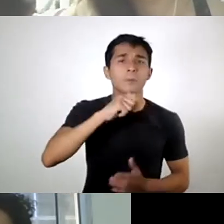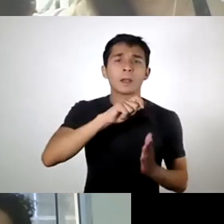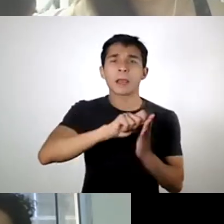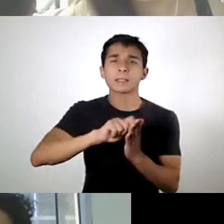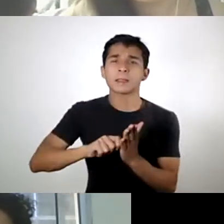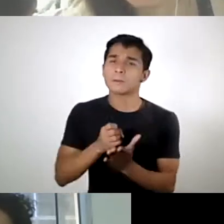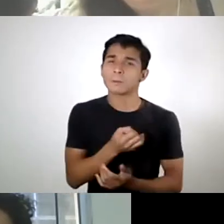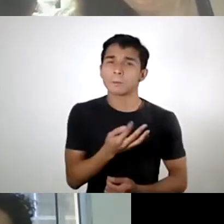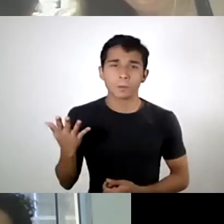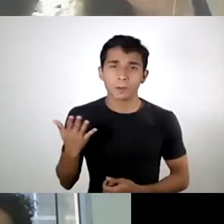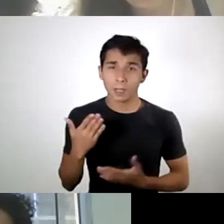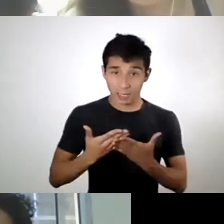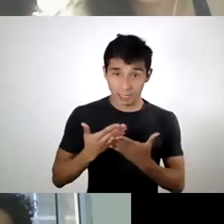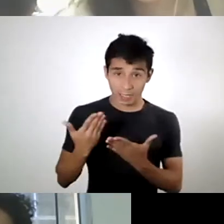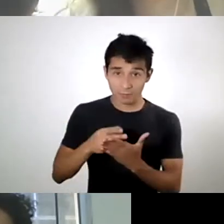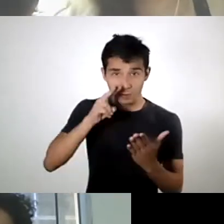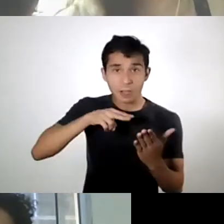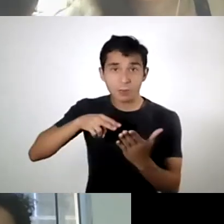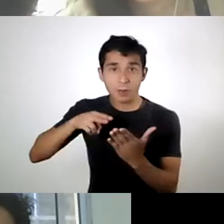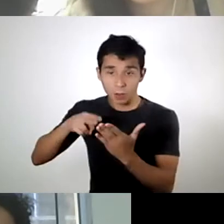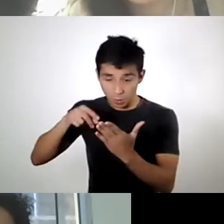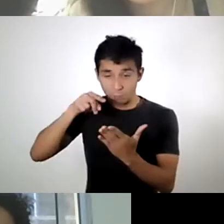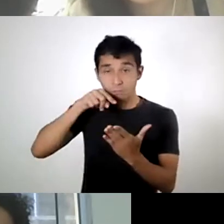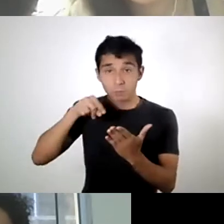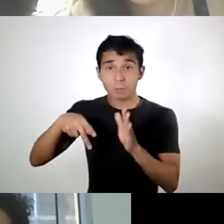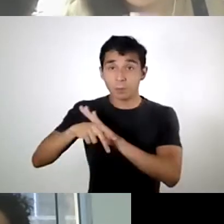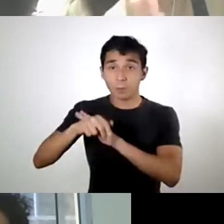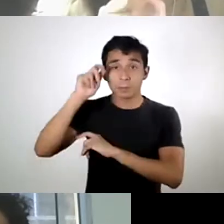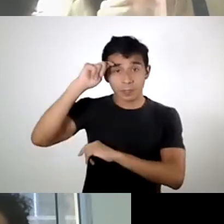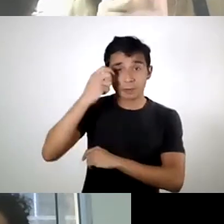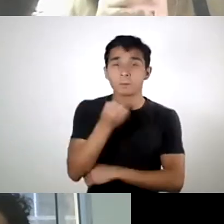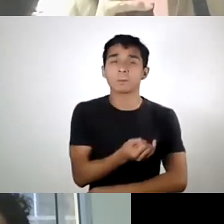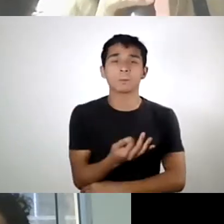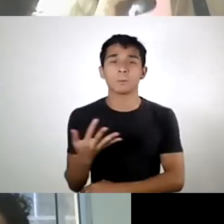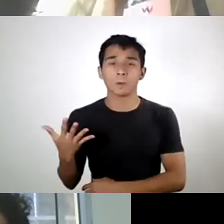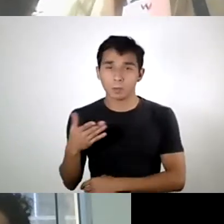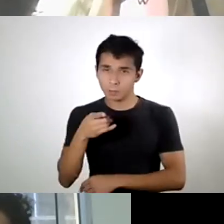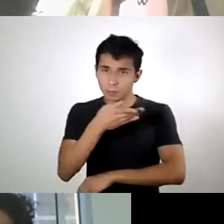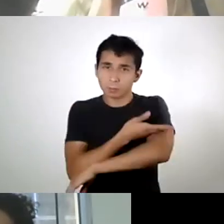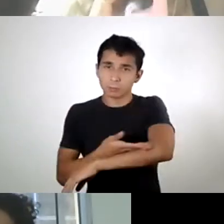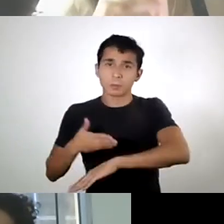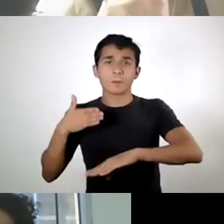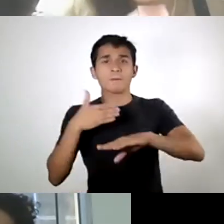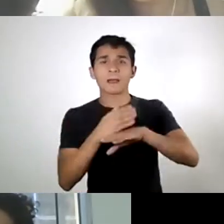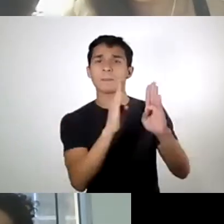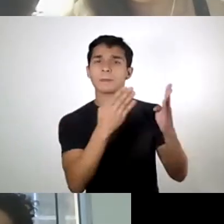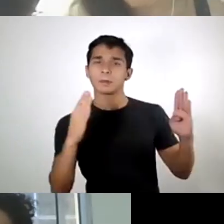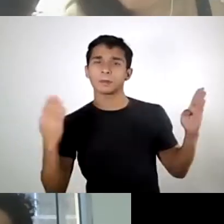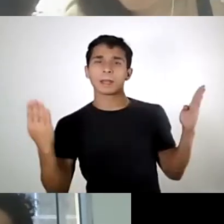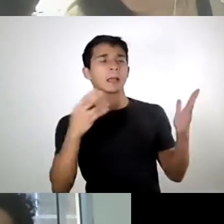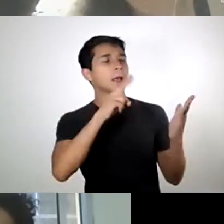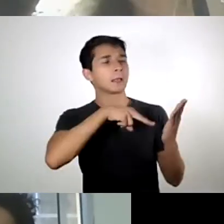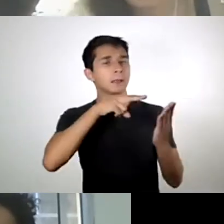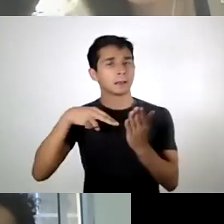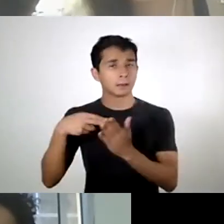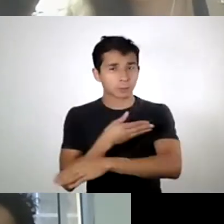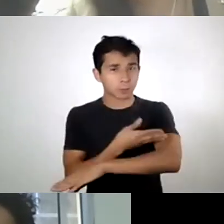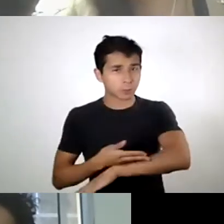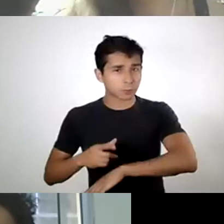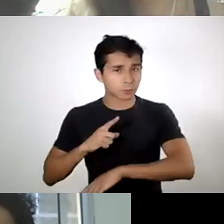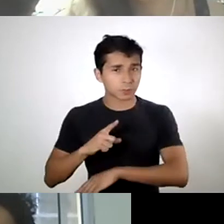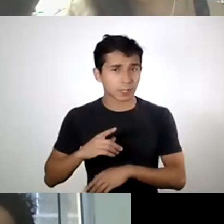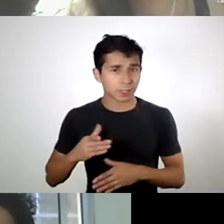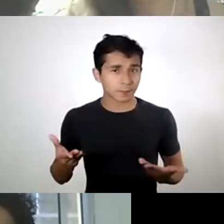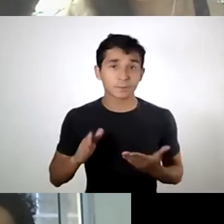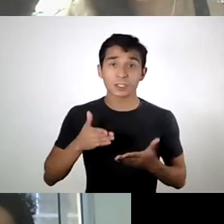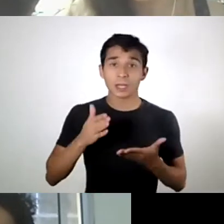vocês já leram, se vocês têm o hábito de frequentar bibliotecas, por exemplo, quantos livros vocês